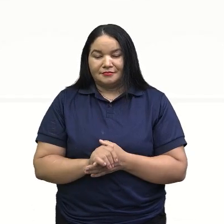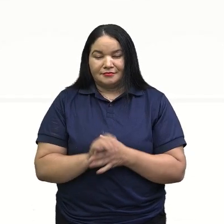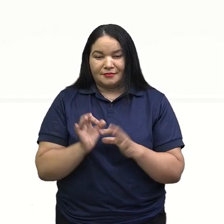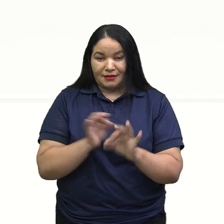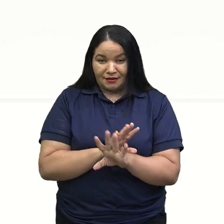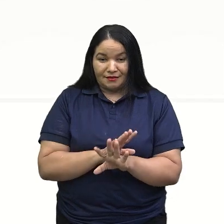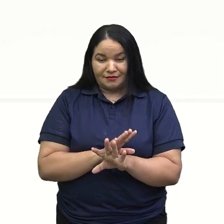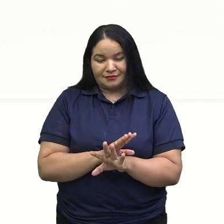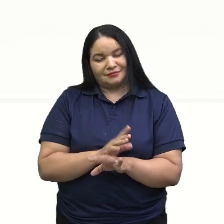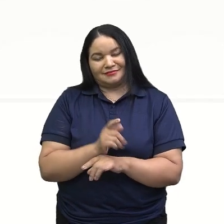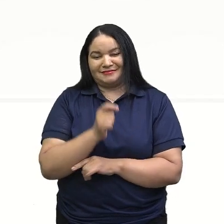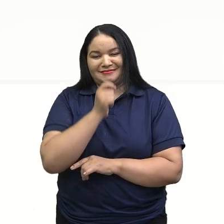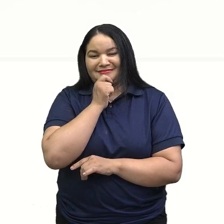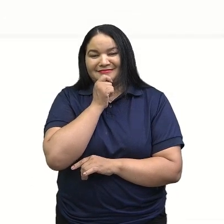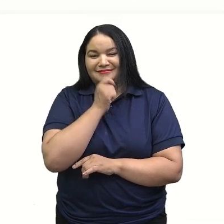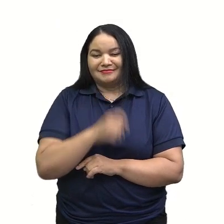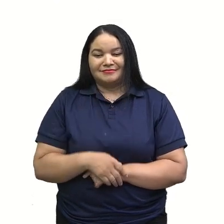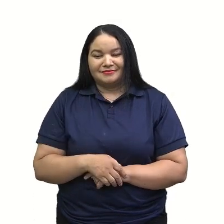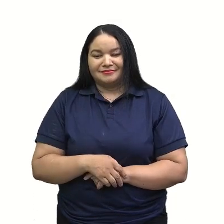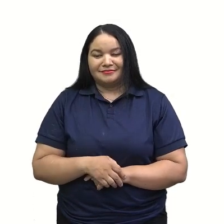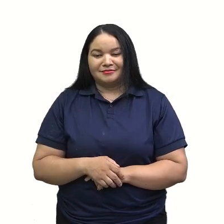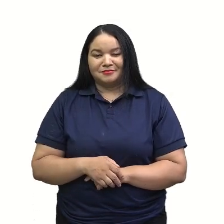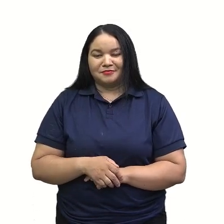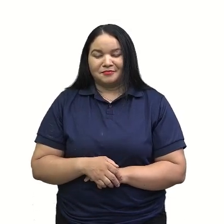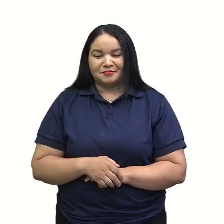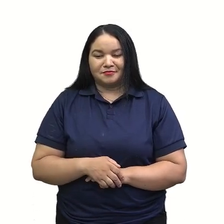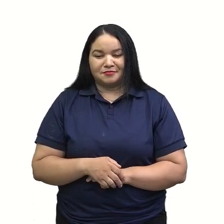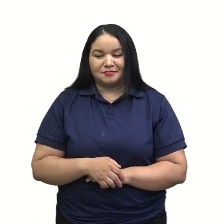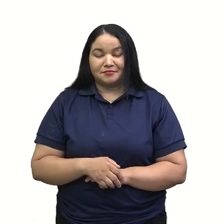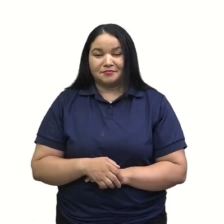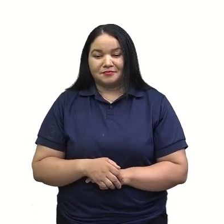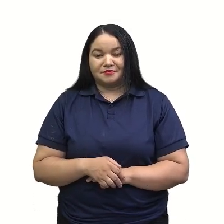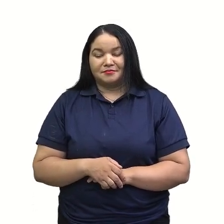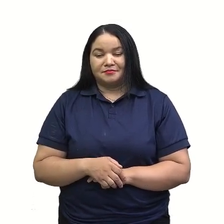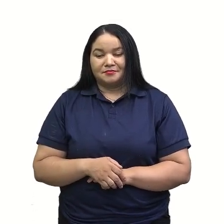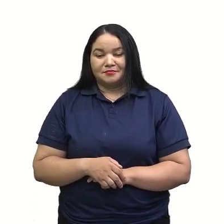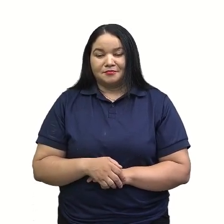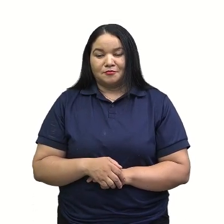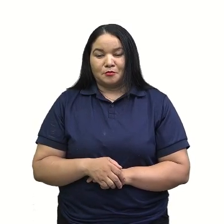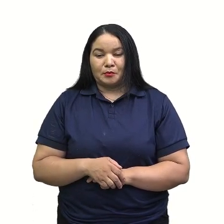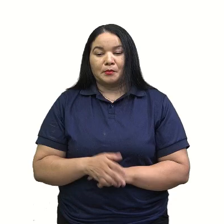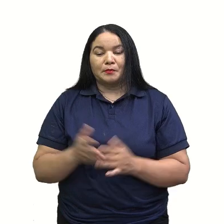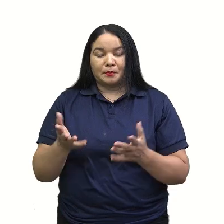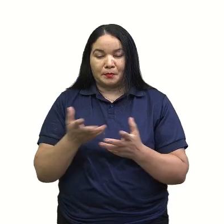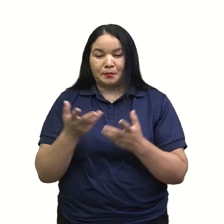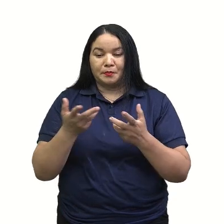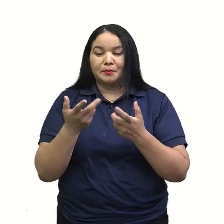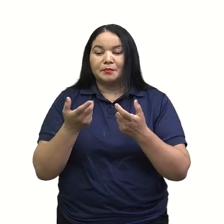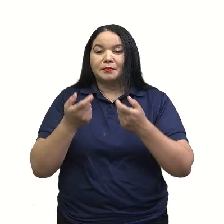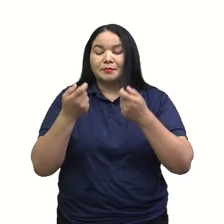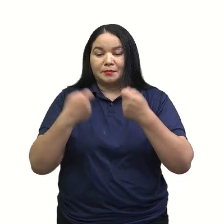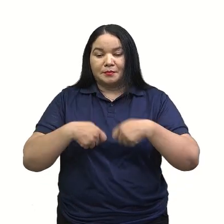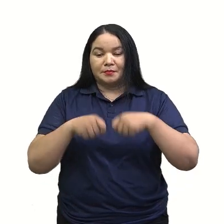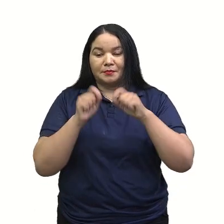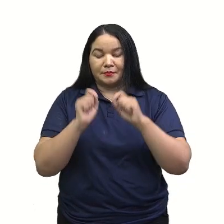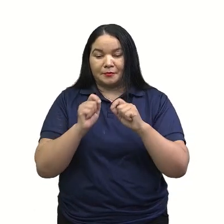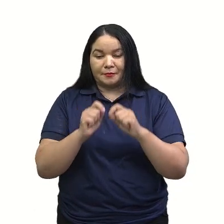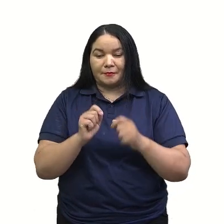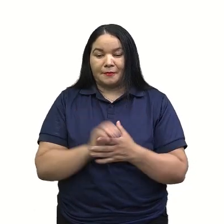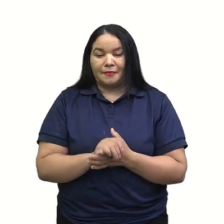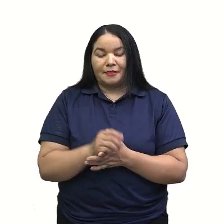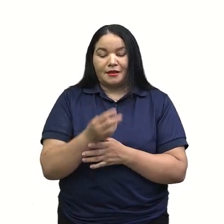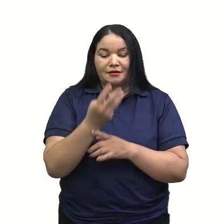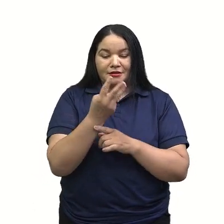né? Aí o que você vai fazer? Vai pegar aqui, ó, e agora resolve. 35 dividido